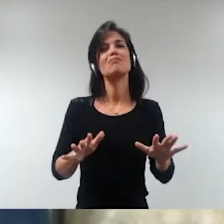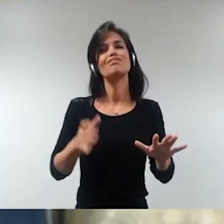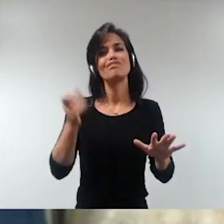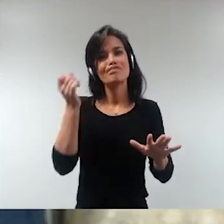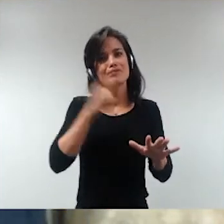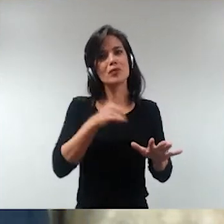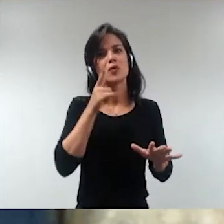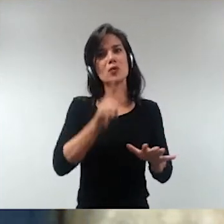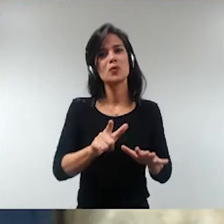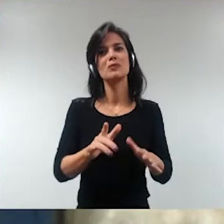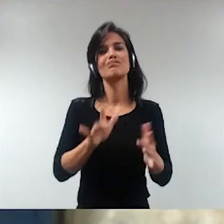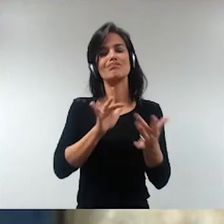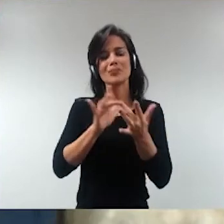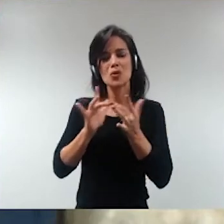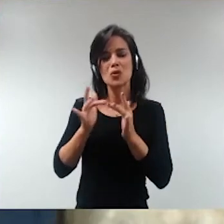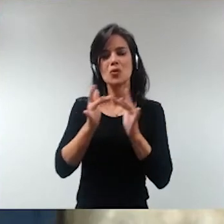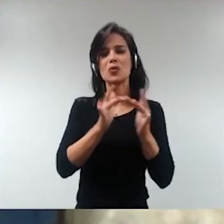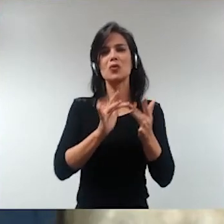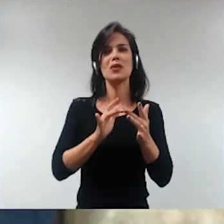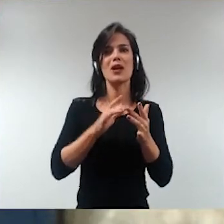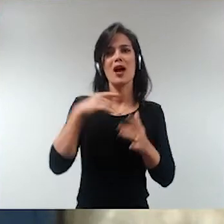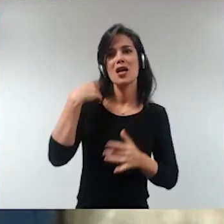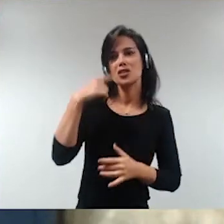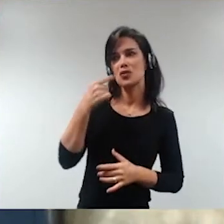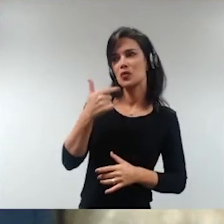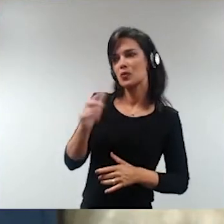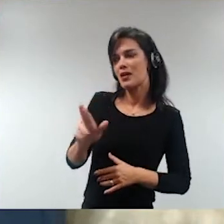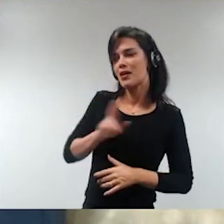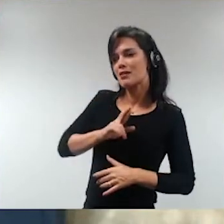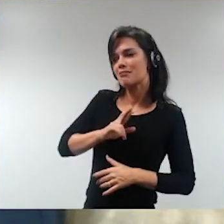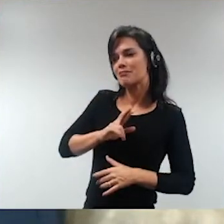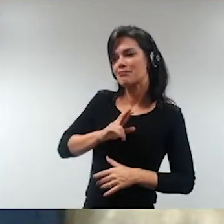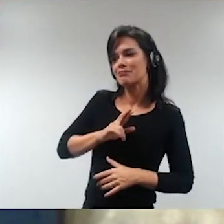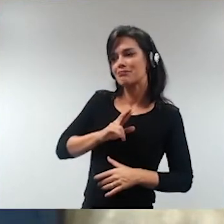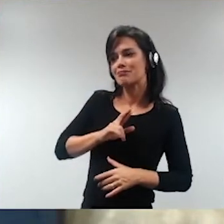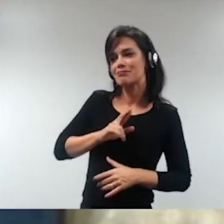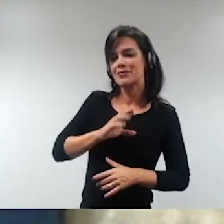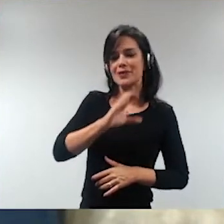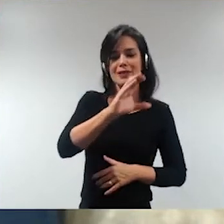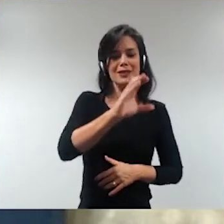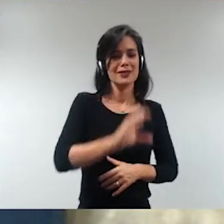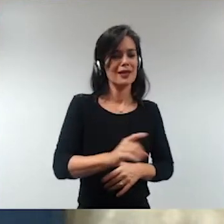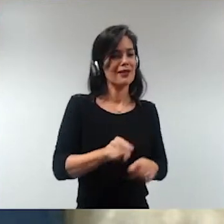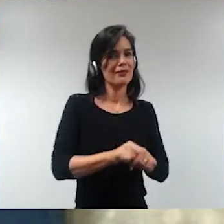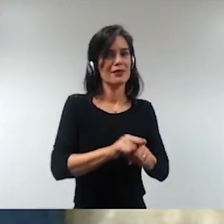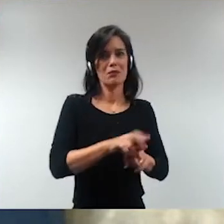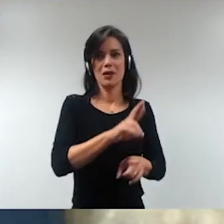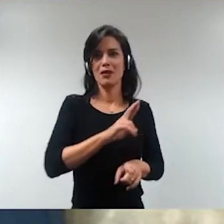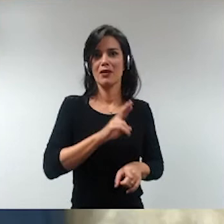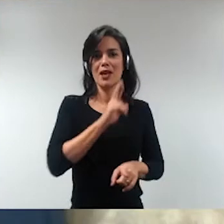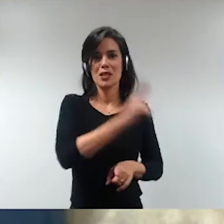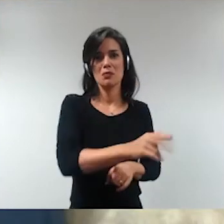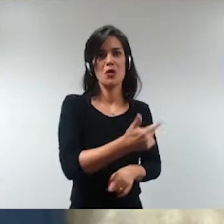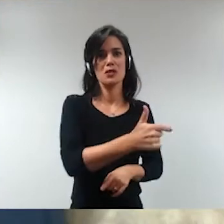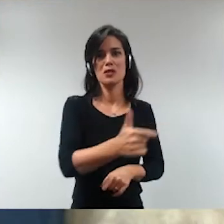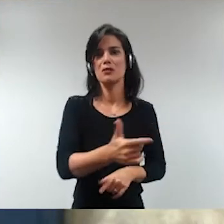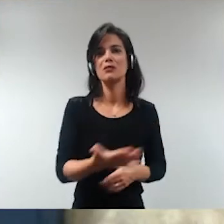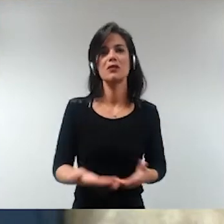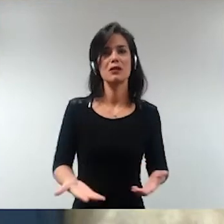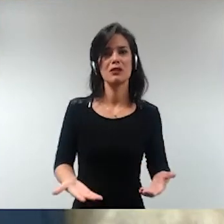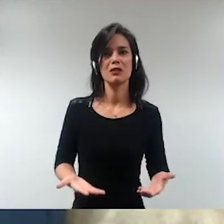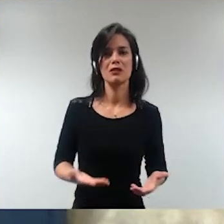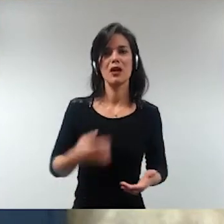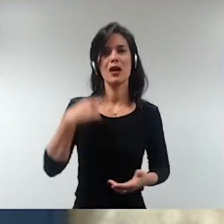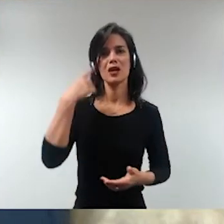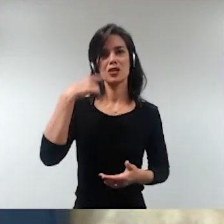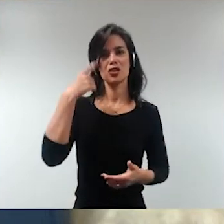grande dificuldade. E se o advogado não é atendido, o cidadão não está sendo atendido. O advogado, como a própria etimologia